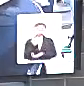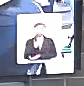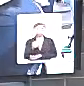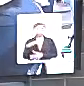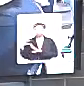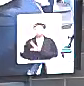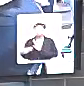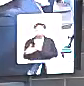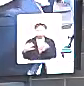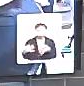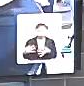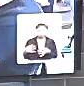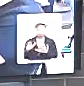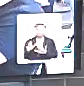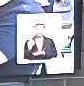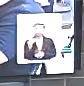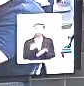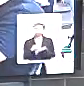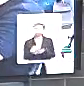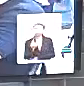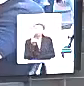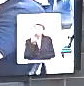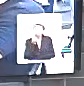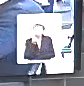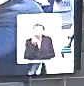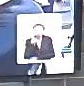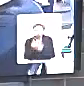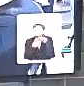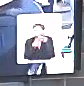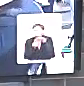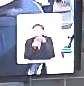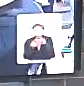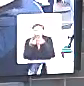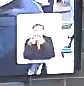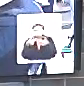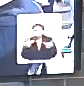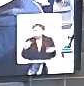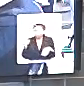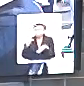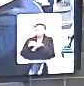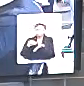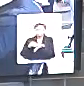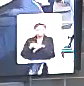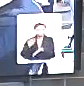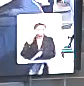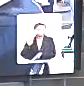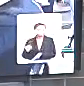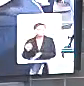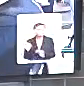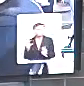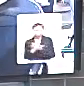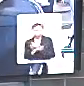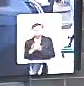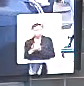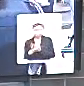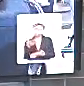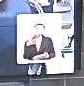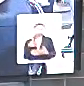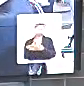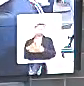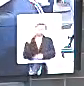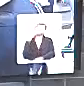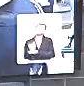um parafusinho que tiver com meia meia porca lá que que não tá torcida barra e você